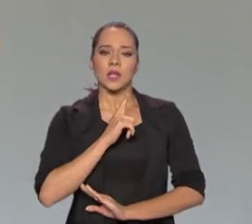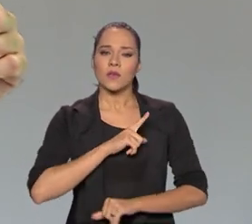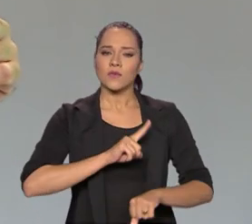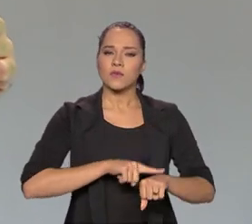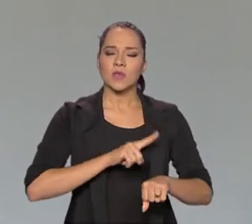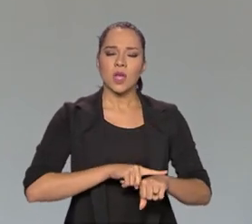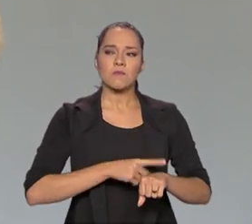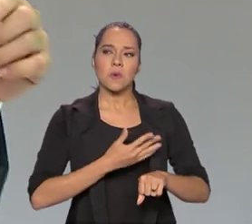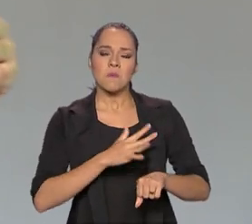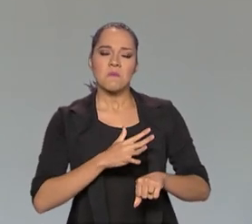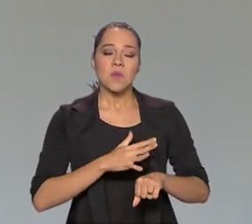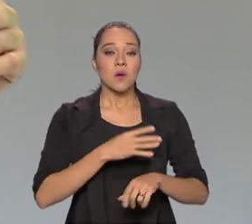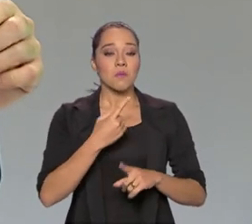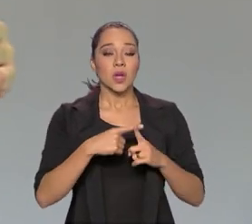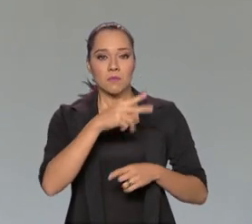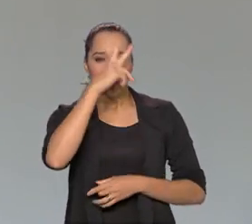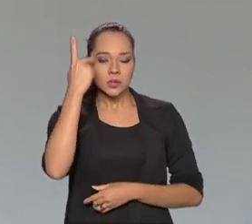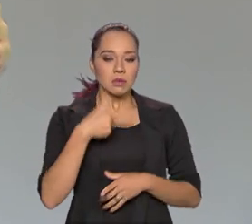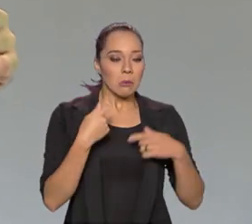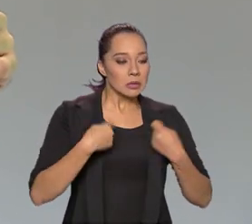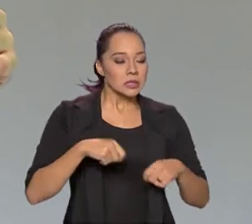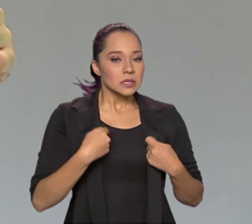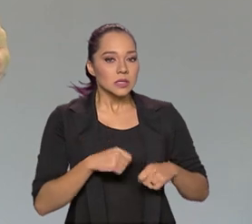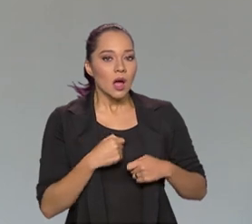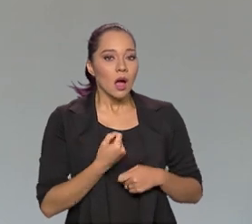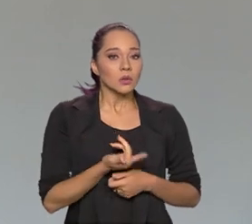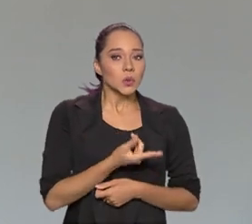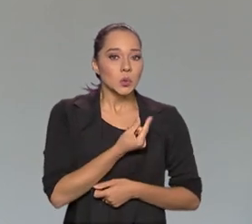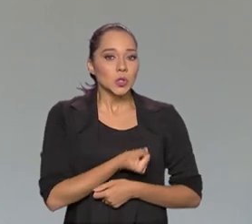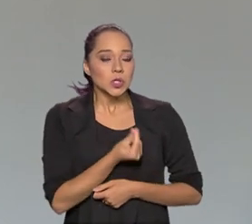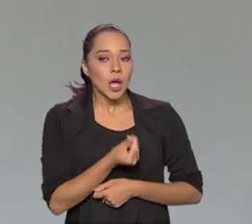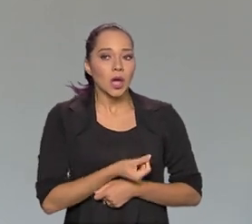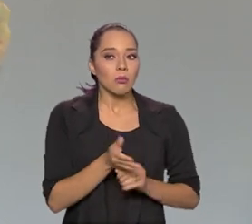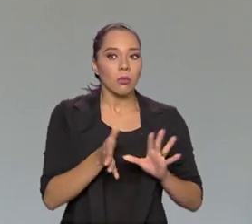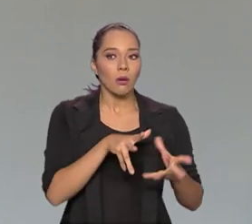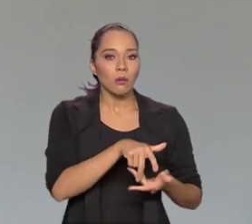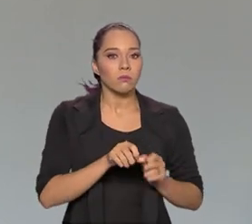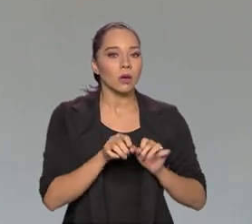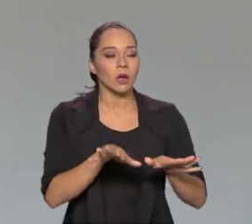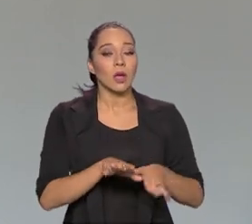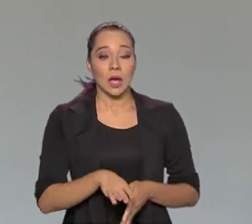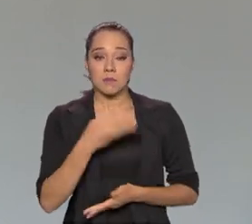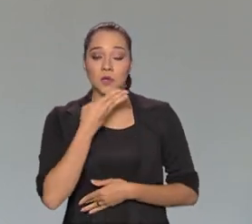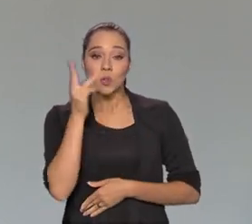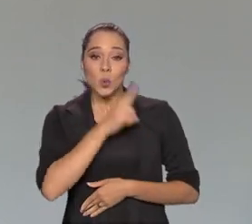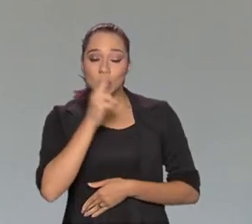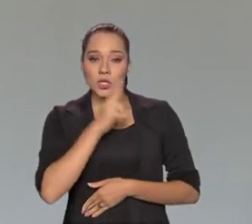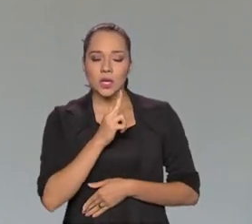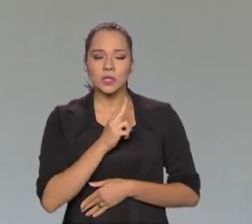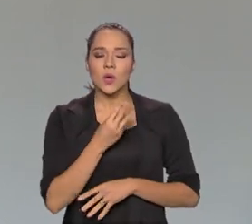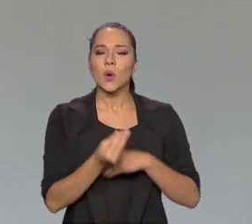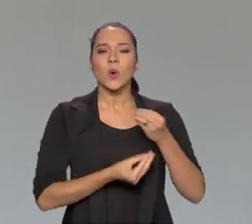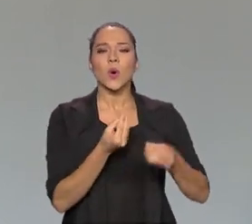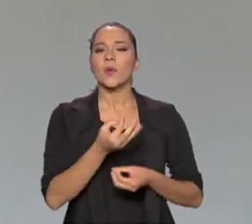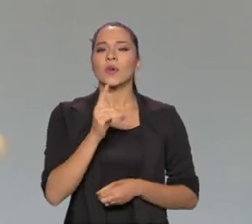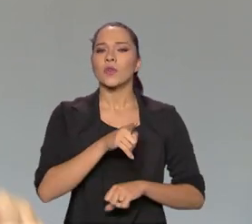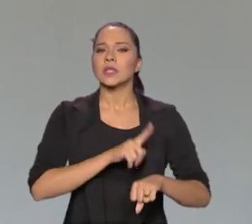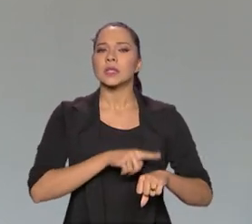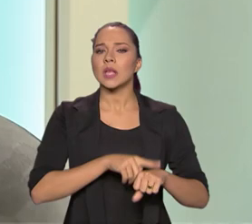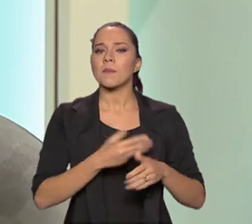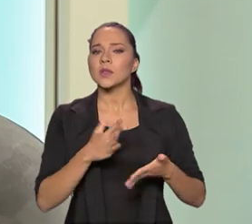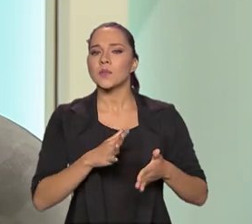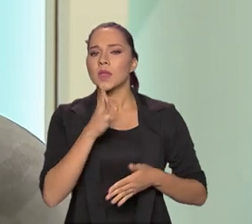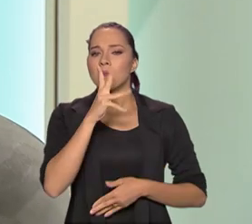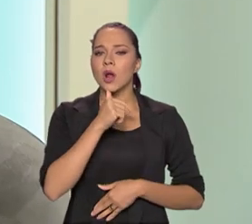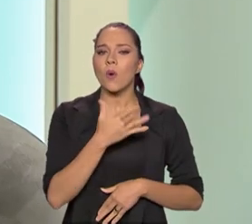tempo médio? Porque a pessoa que está ali precisando do recurso, numa pandemia, ela pediu urgência, né? Como é que foi esse tempo médio?